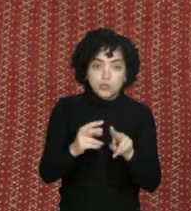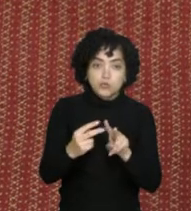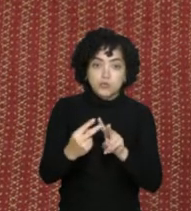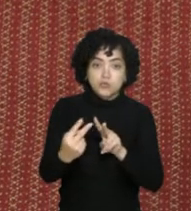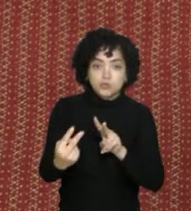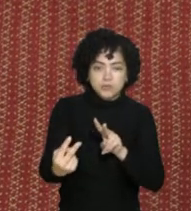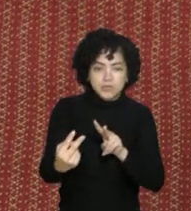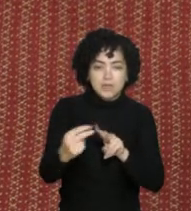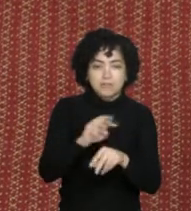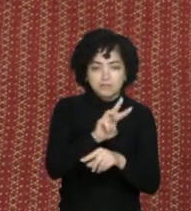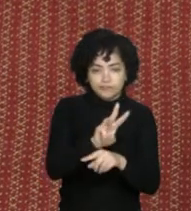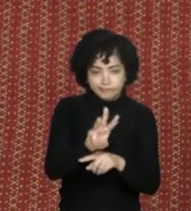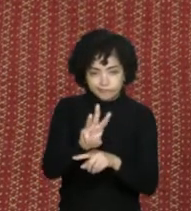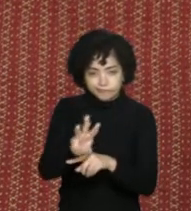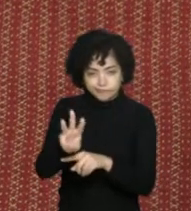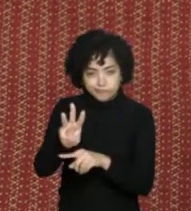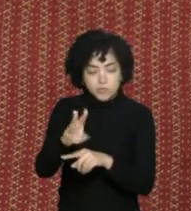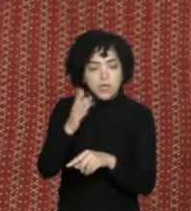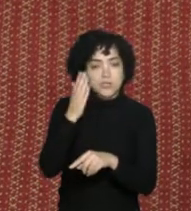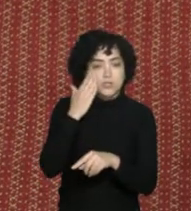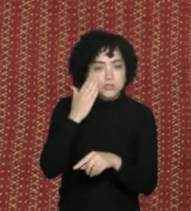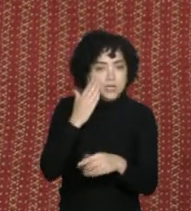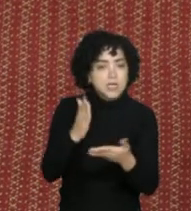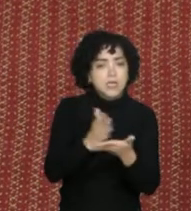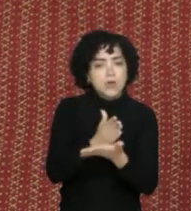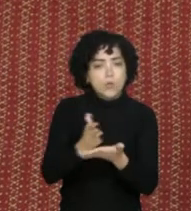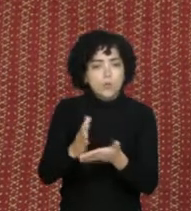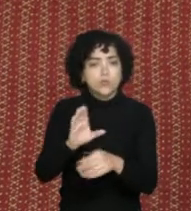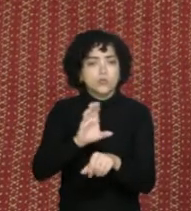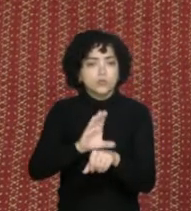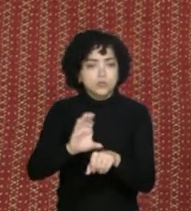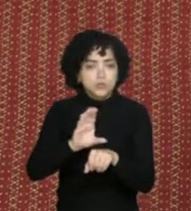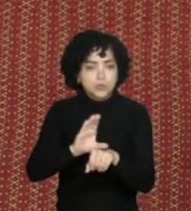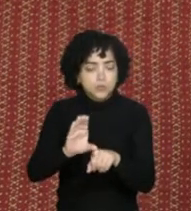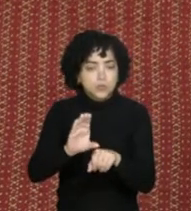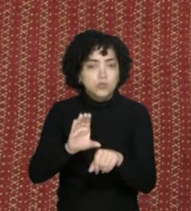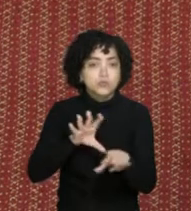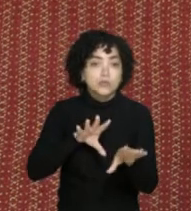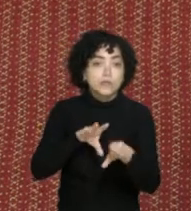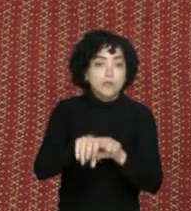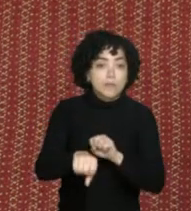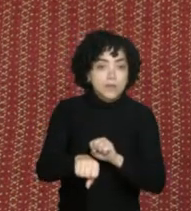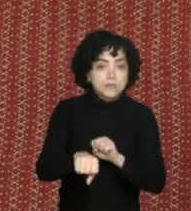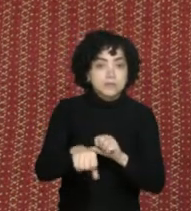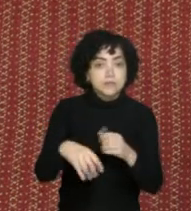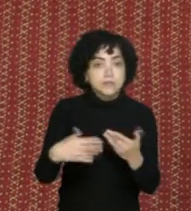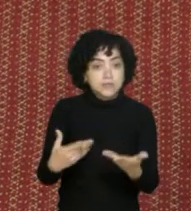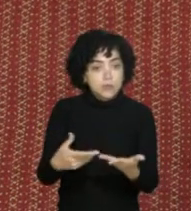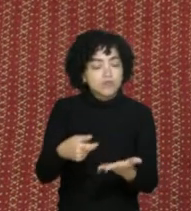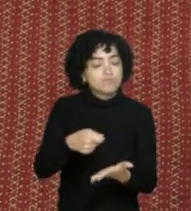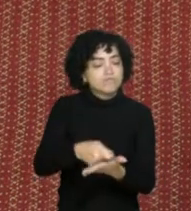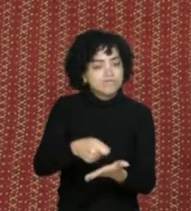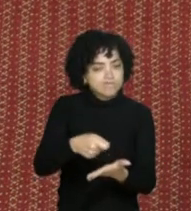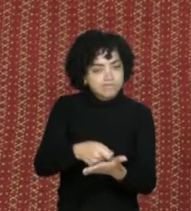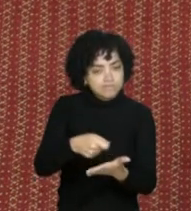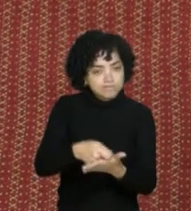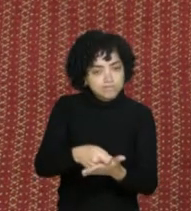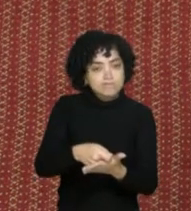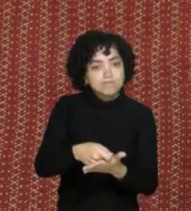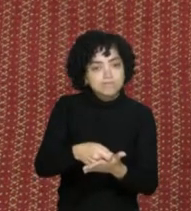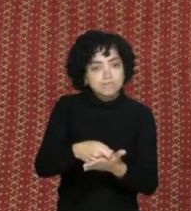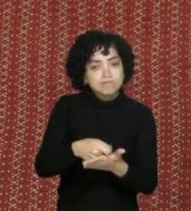nós sabemos que determinados cursos, determinada formação exige o